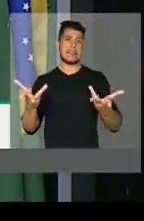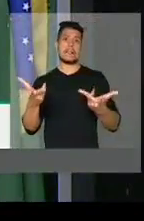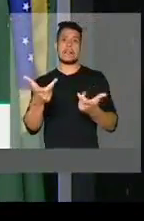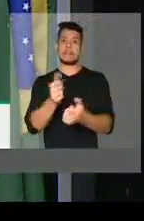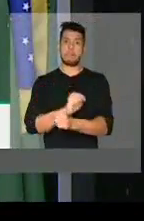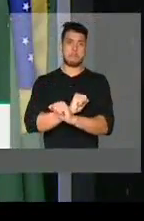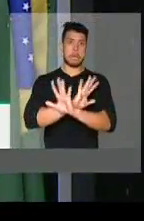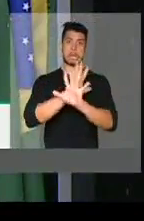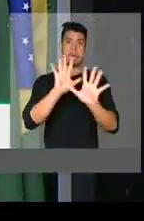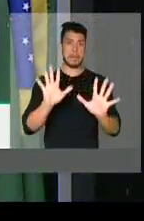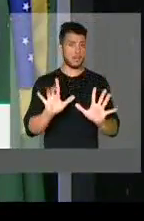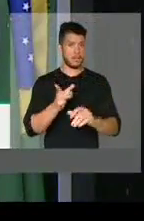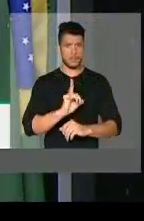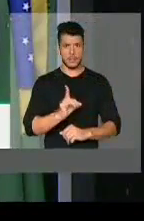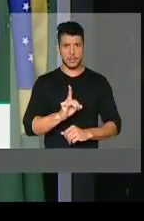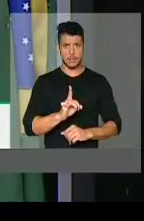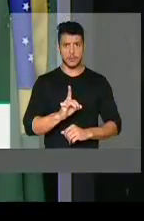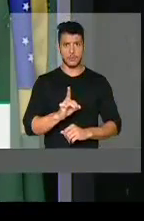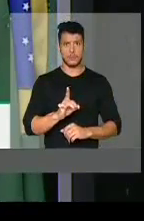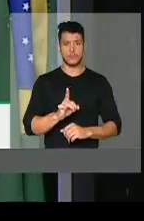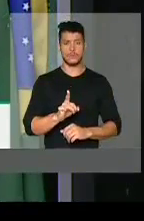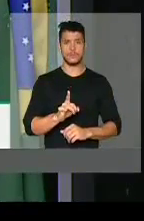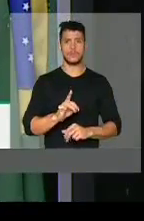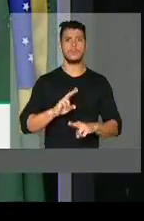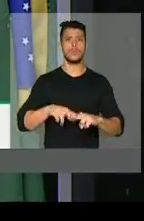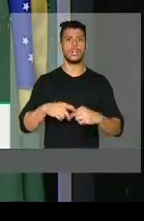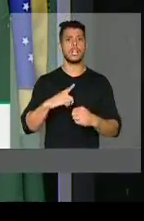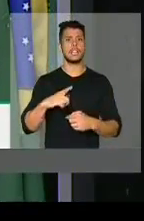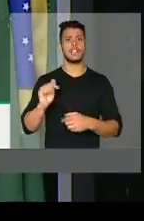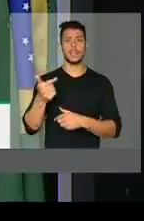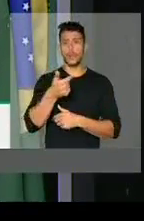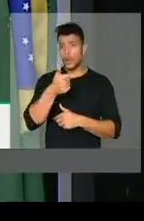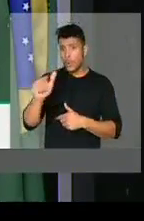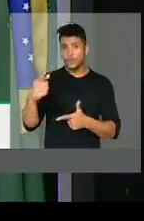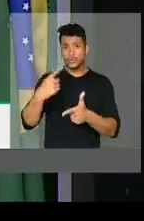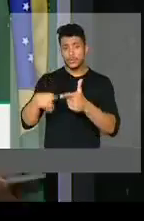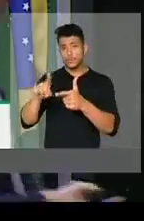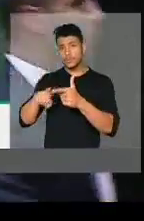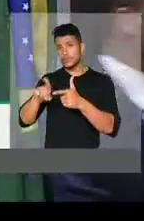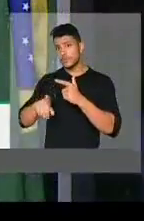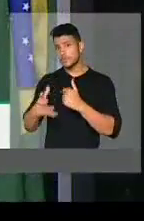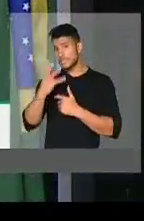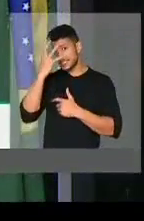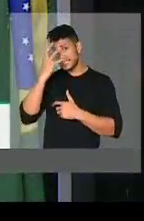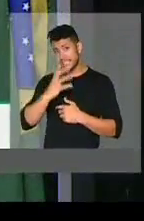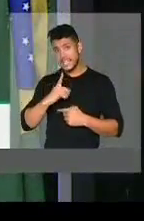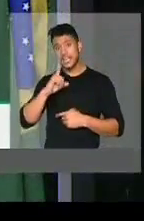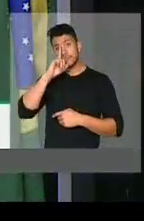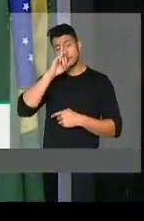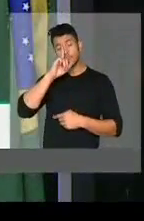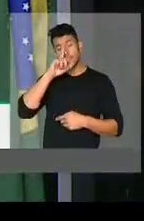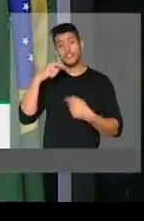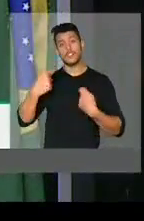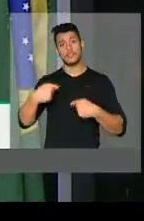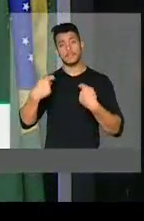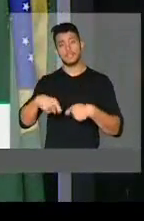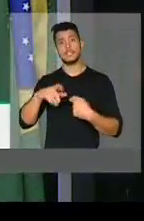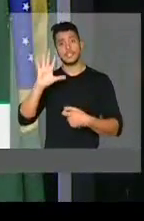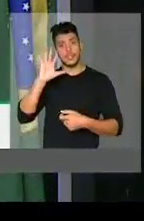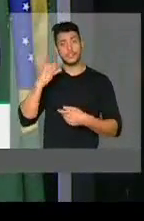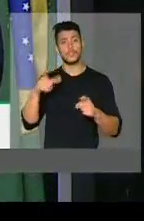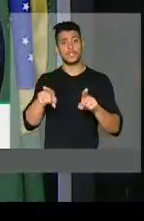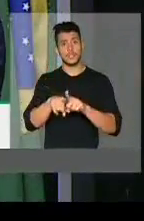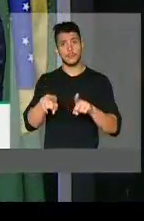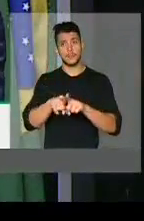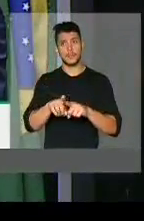nacional, relegando a segundo plano as muitas outras graves e inadiáveis questões com que a nação se